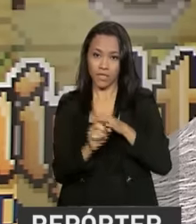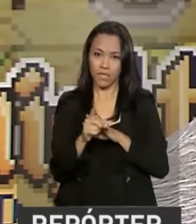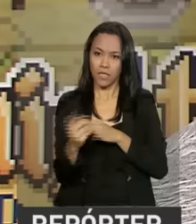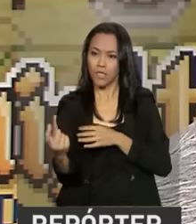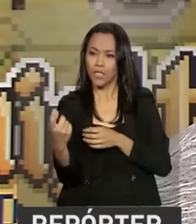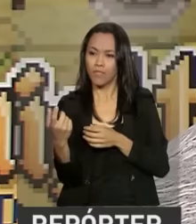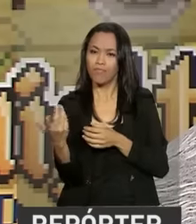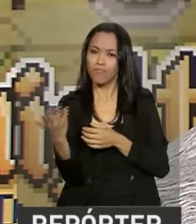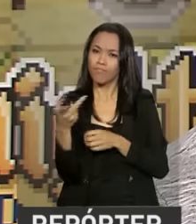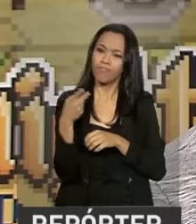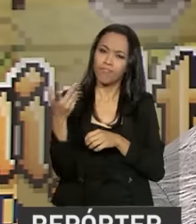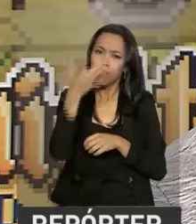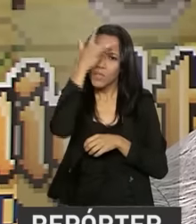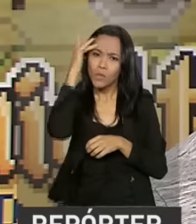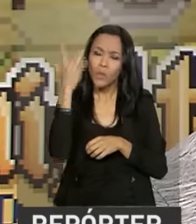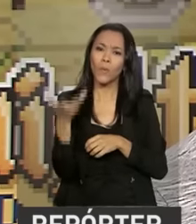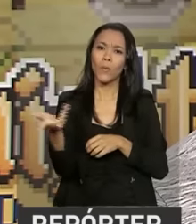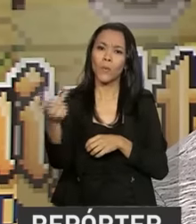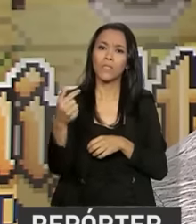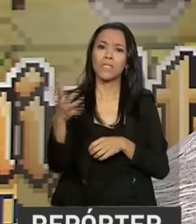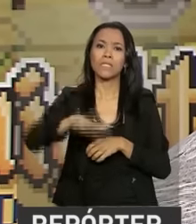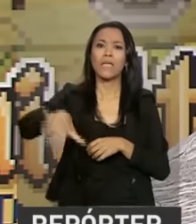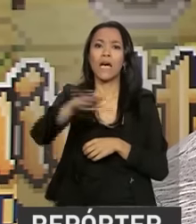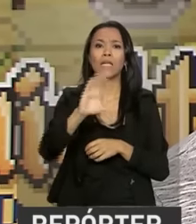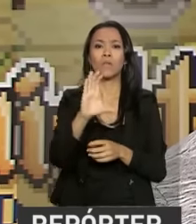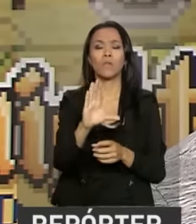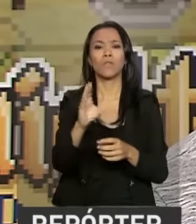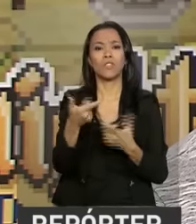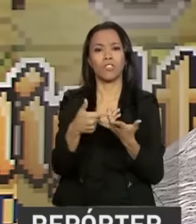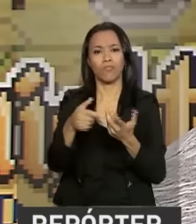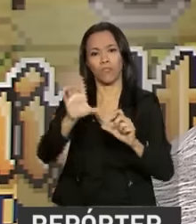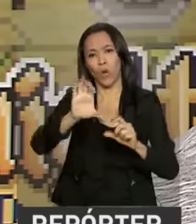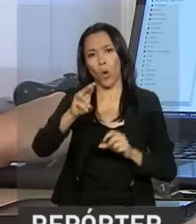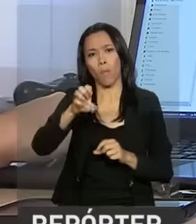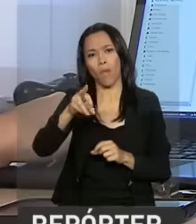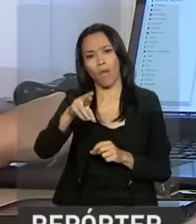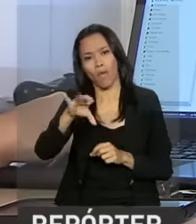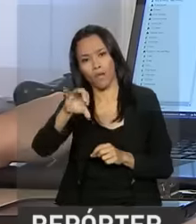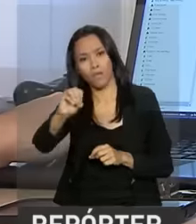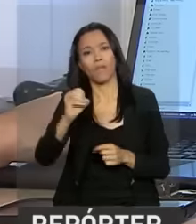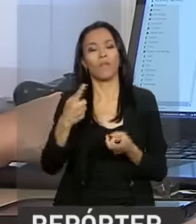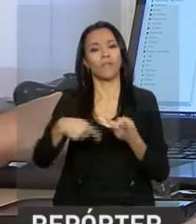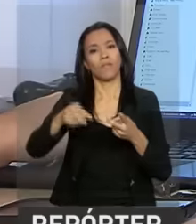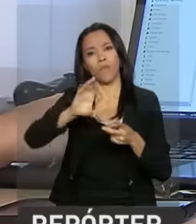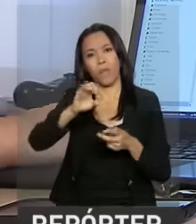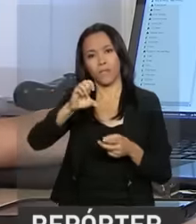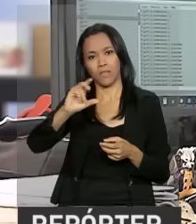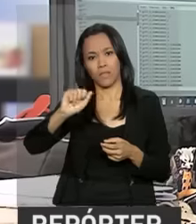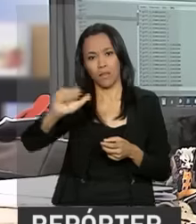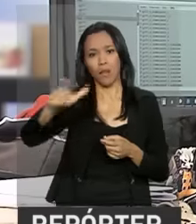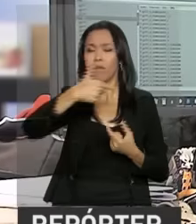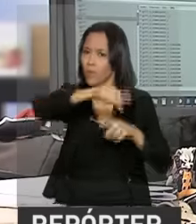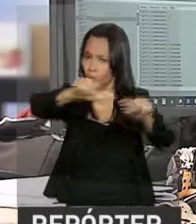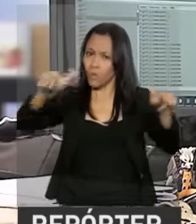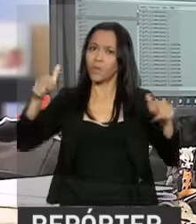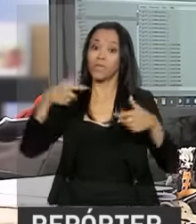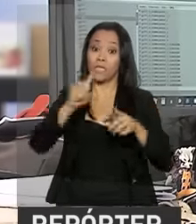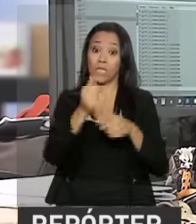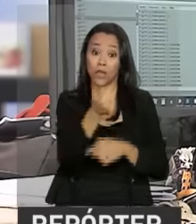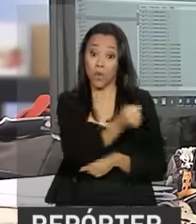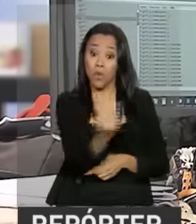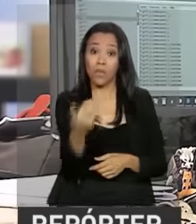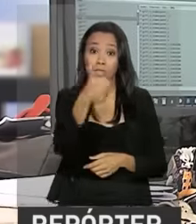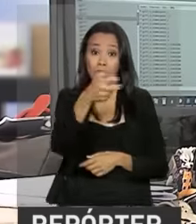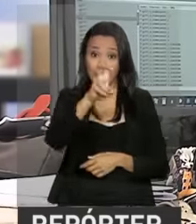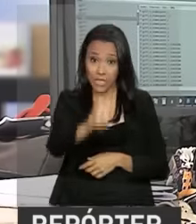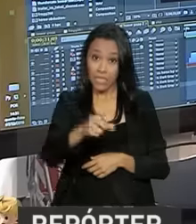clientes né clientes comerciais e projetos de faculdade também mas o caminho até se transformarem numa empresa com 15 funcionários jogos